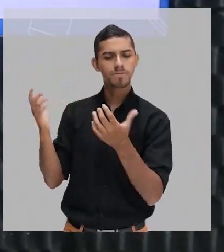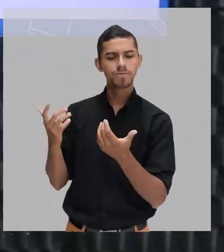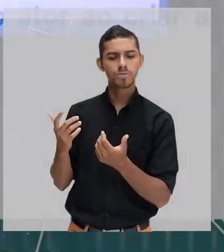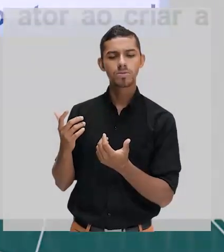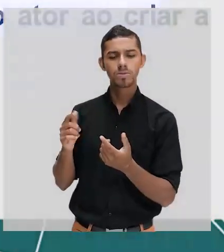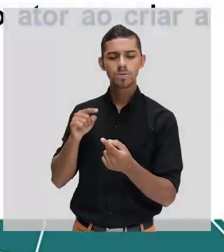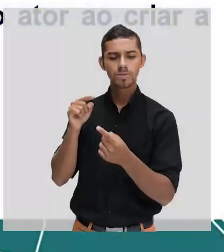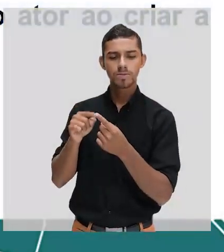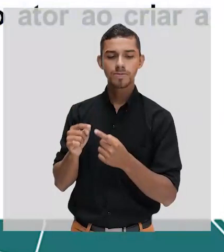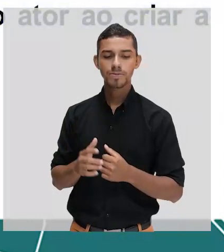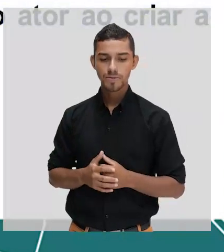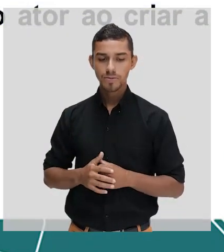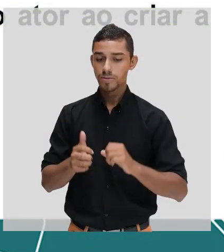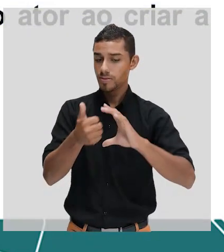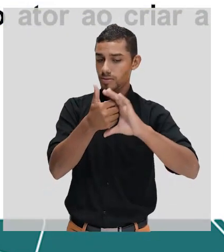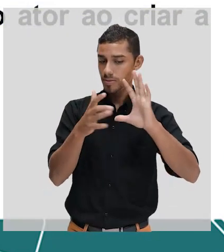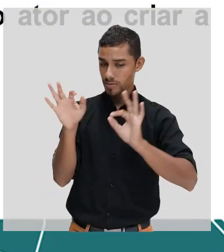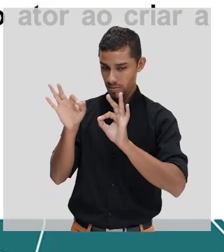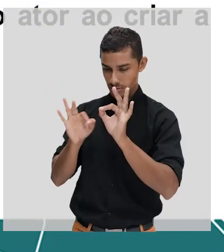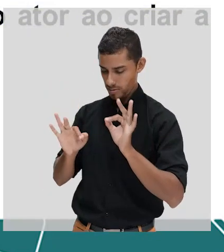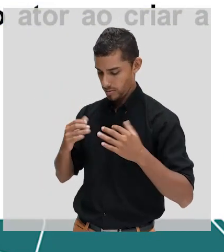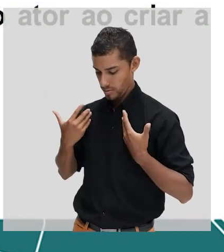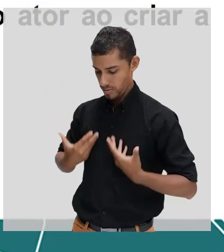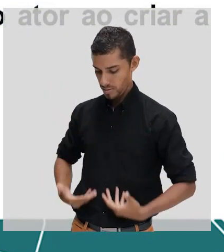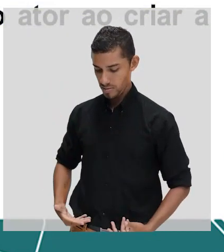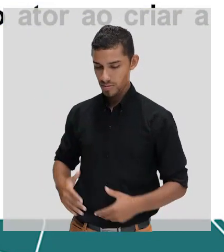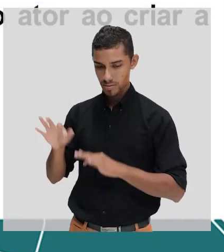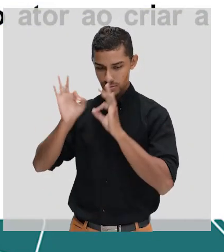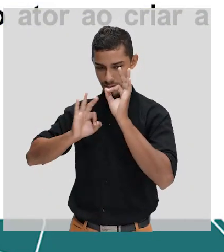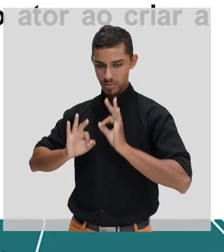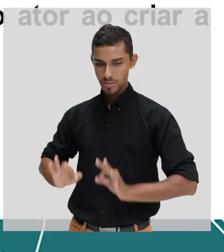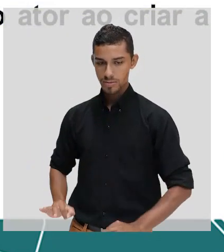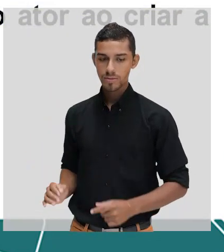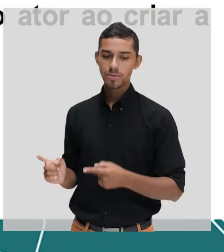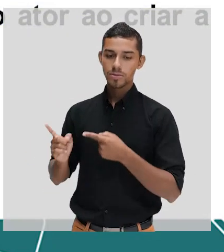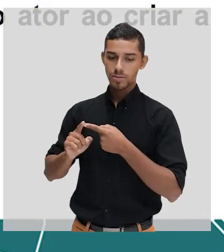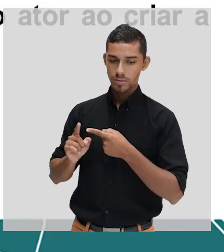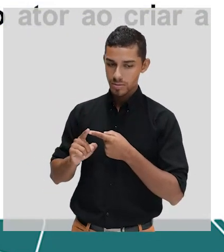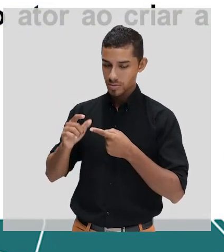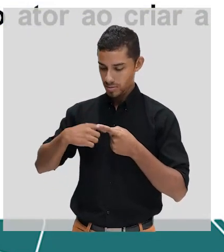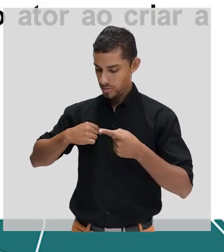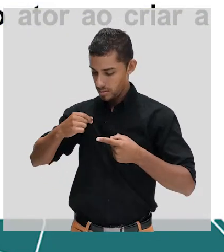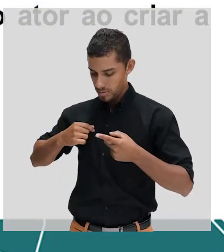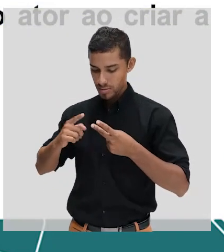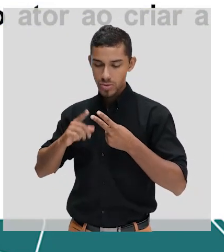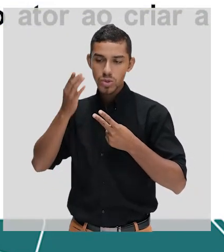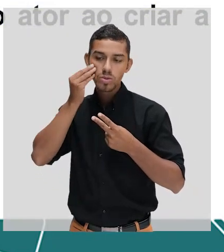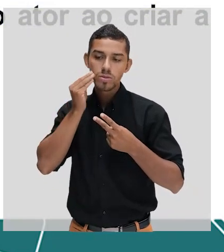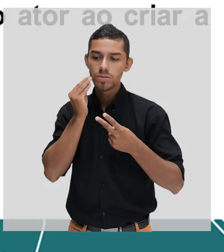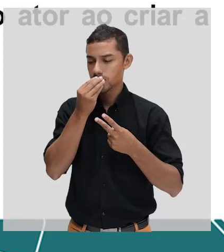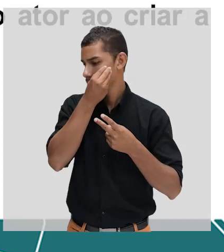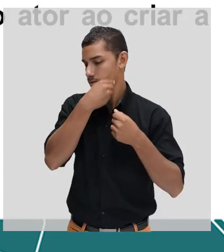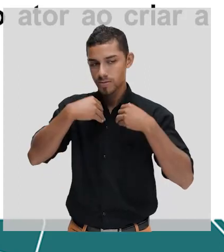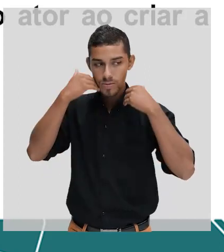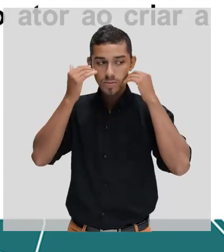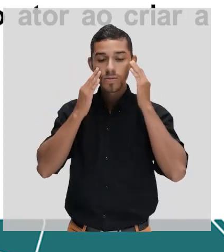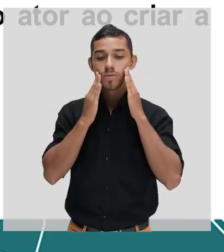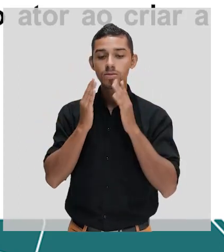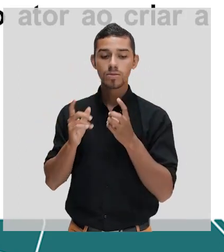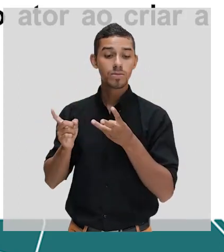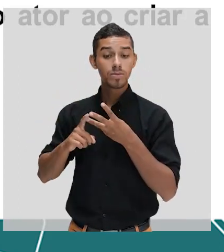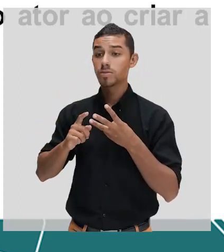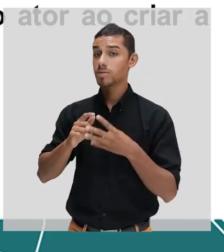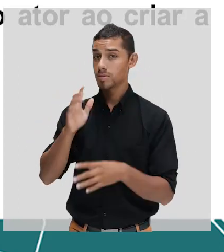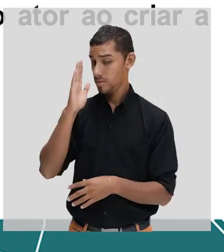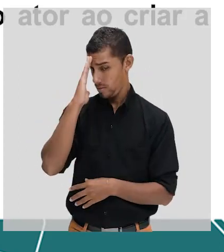óbvio. Caracterização. Caracterização significa o figurino, a maquiagem, mas a personagem